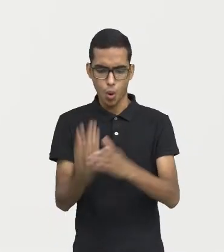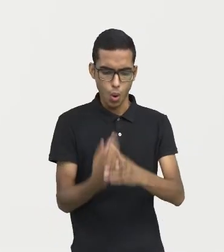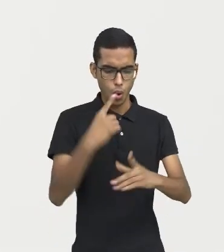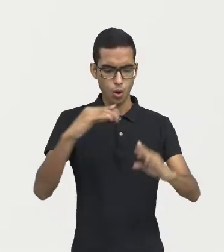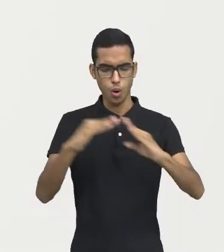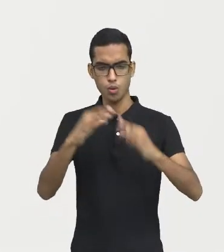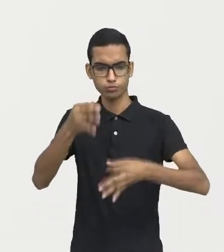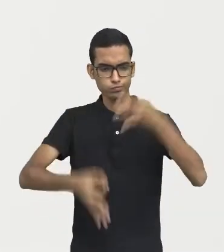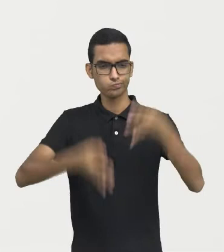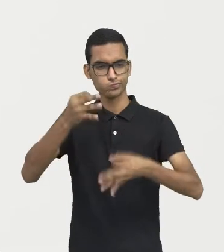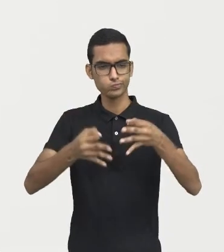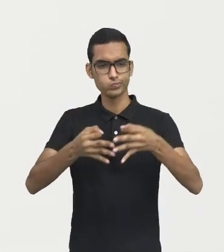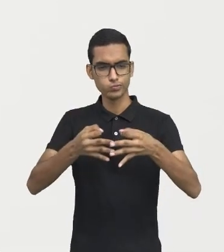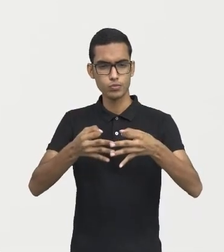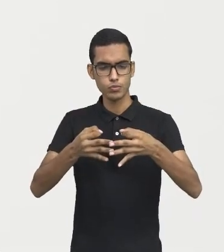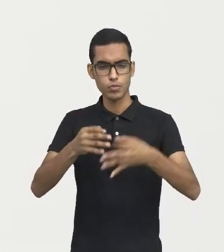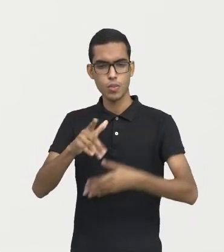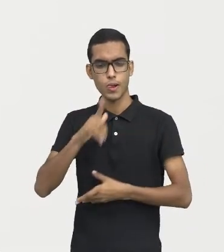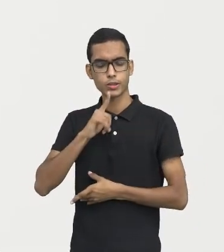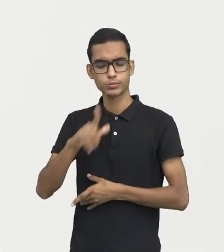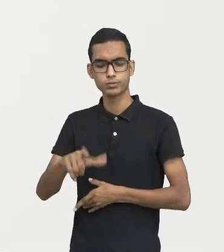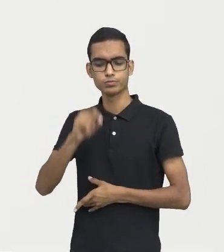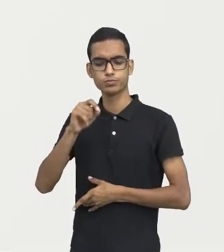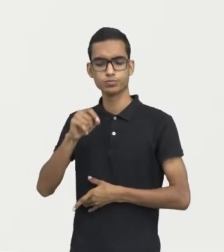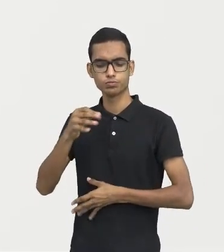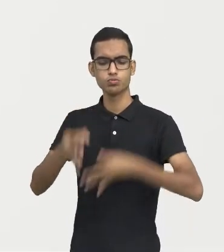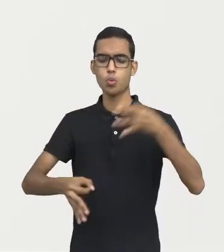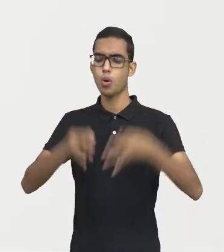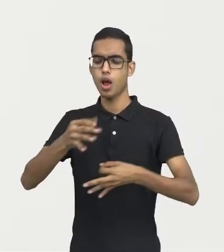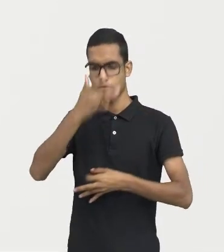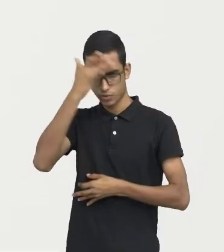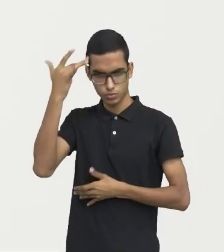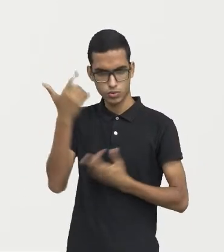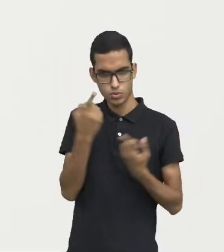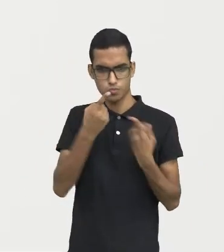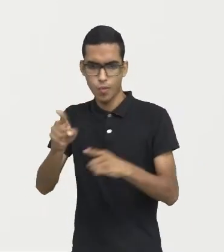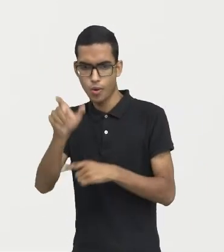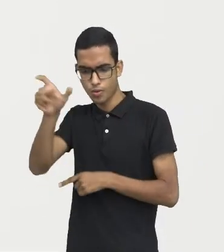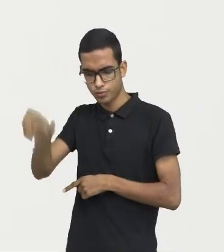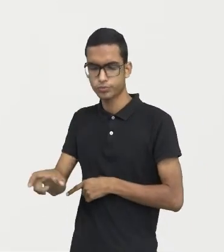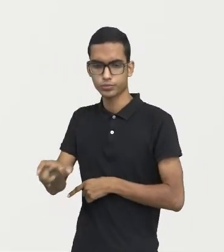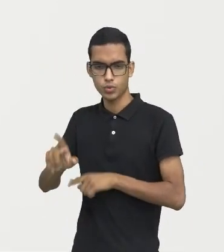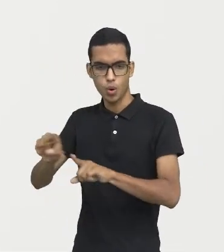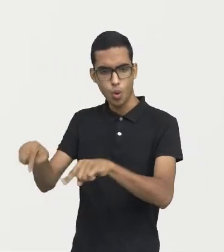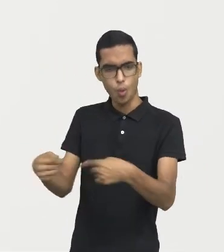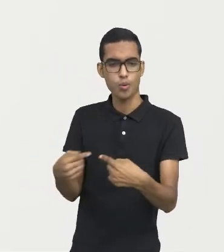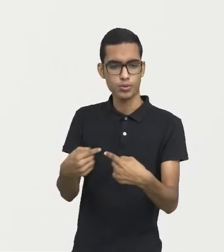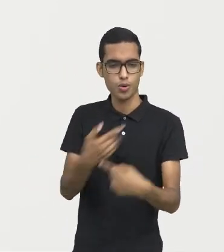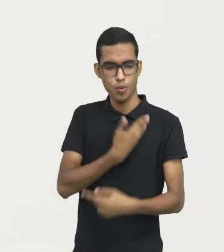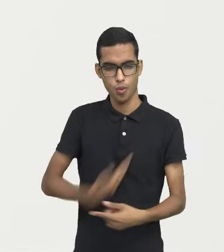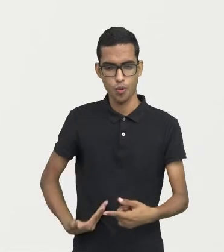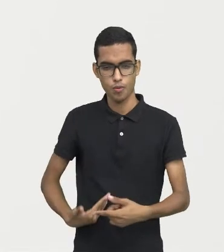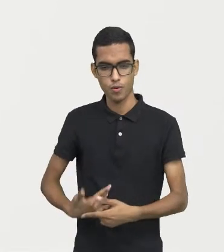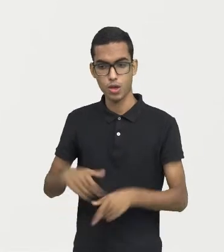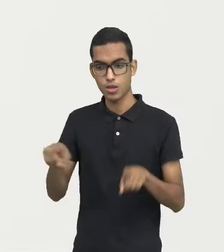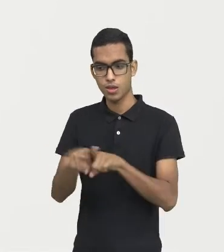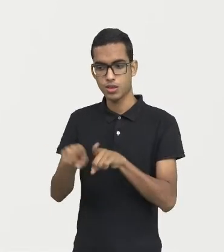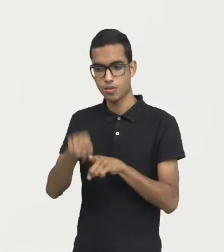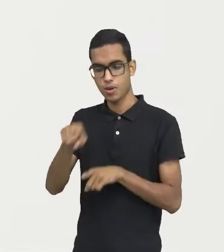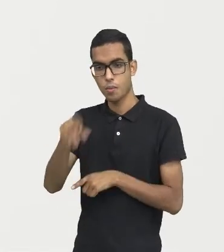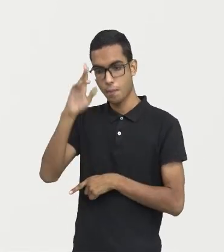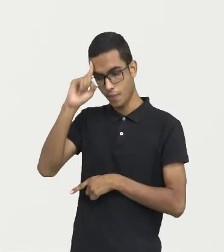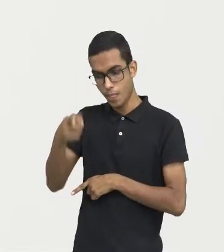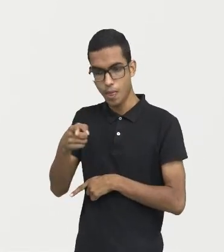decidiam a sorte dos seus opositores e matavam-nos na guilhotina. Além disso, essa